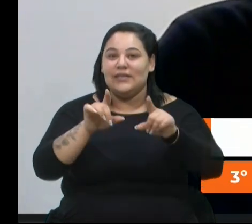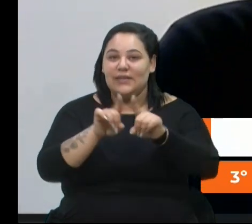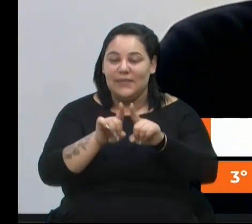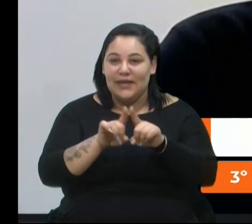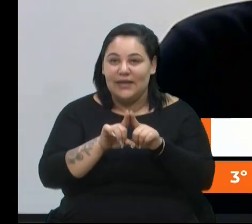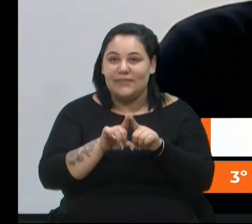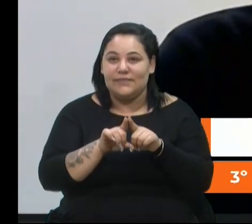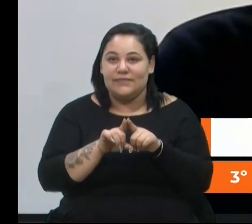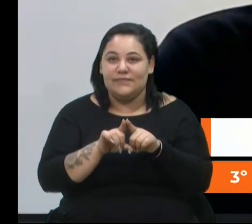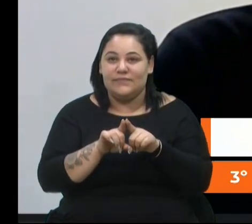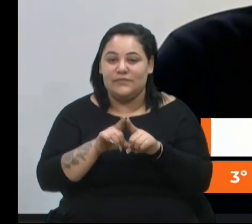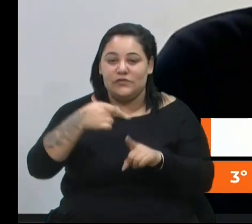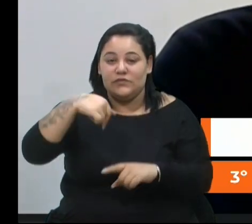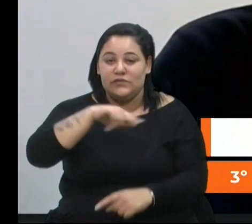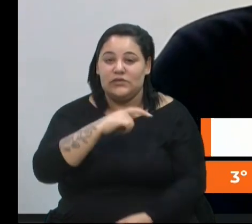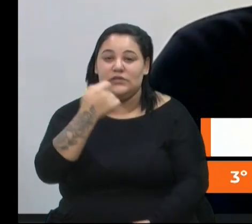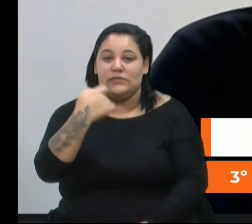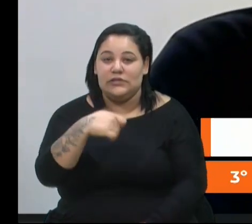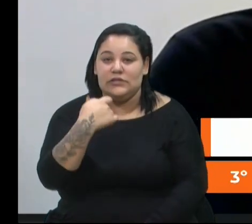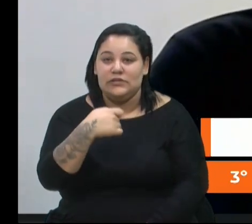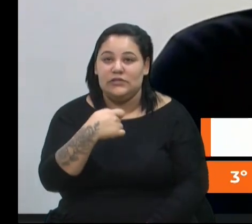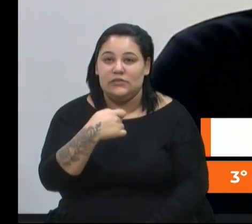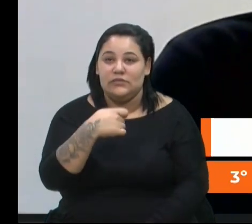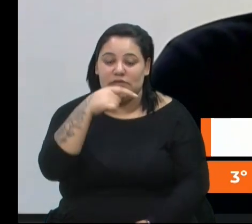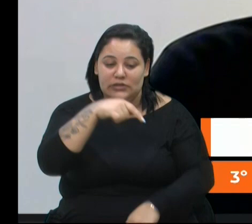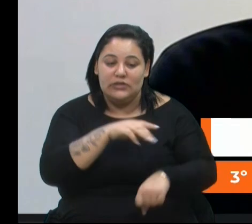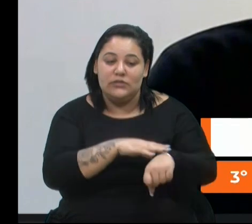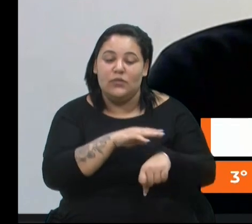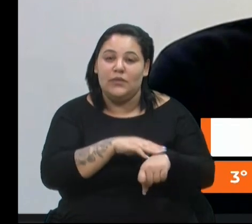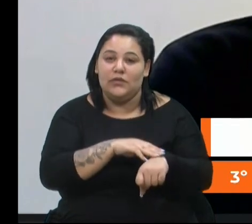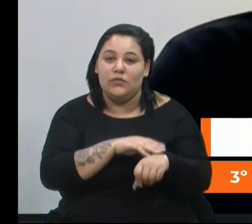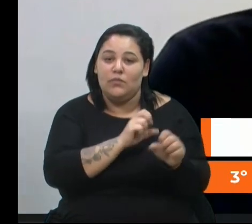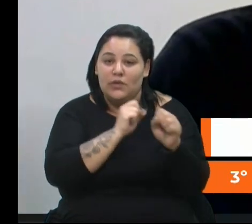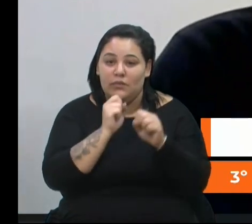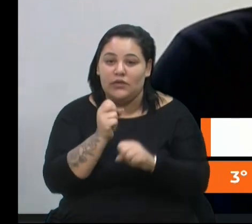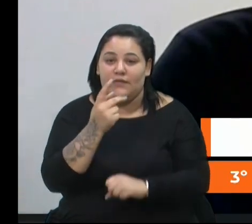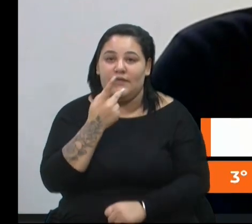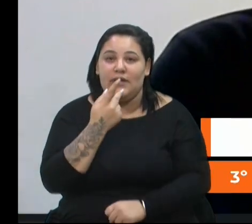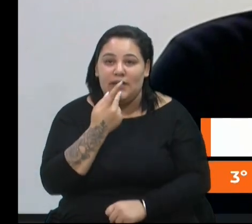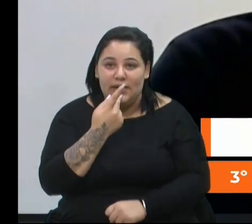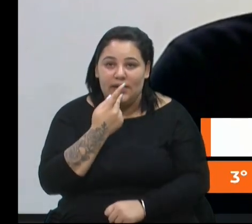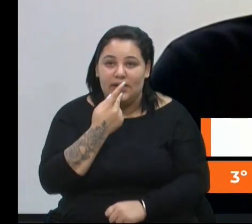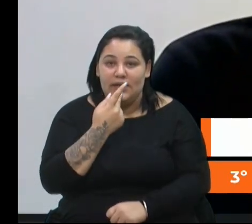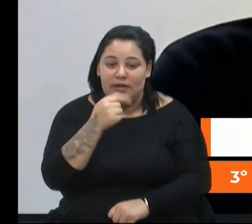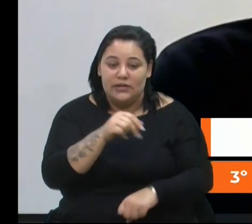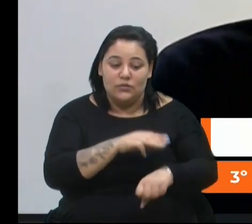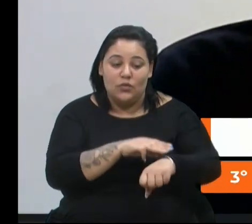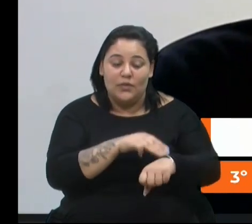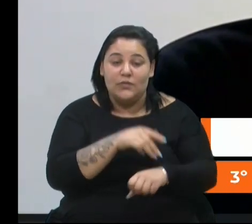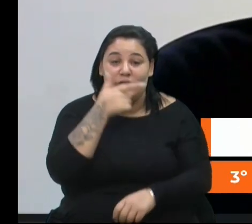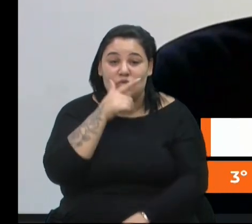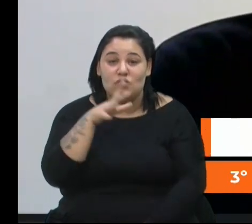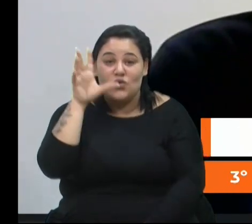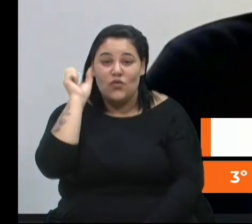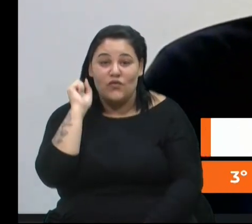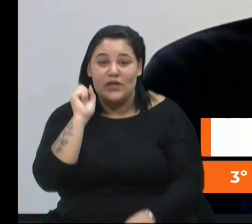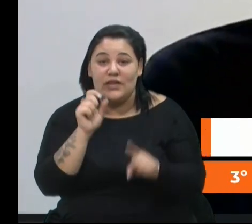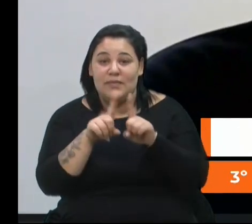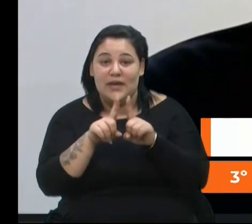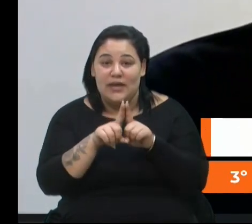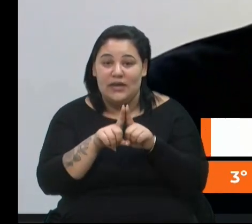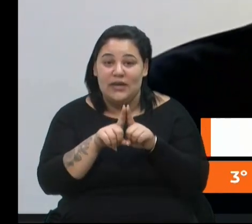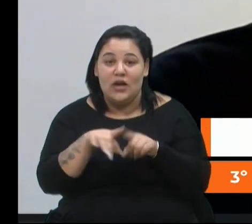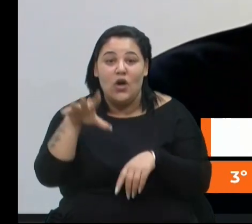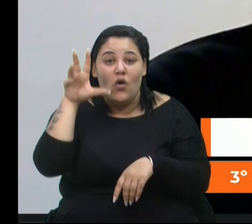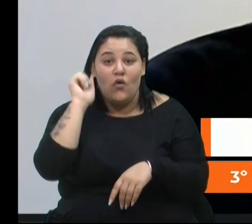E vocês precisam desse momento para poder falar, desse momento para poder se ouvir,